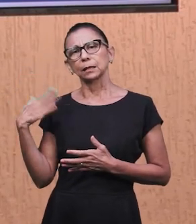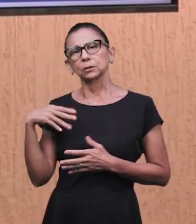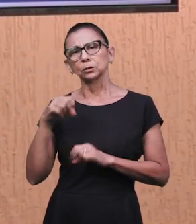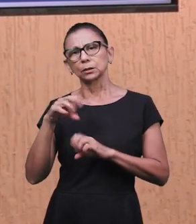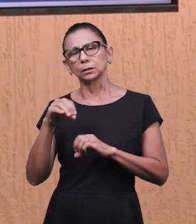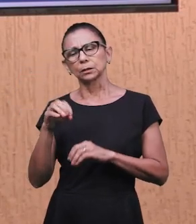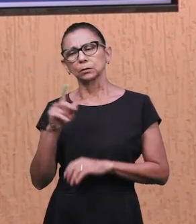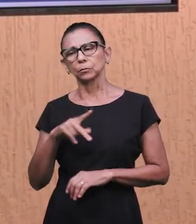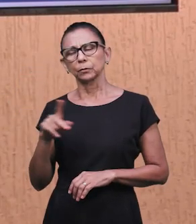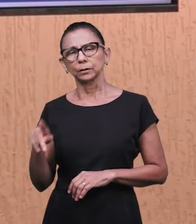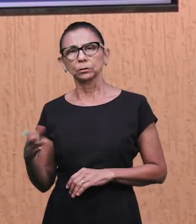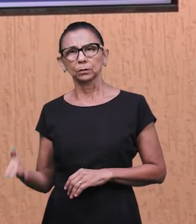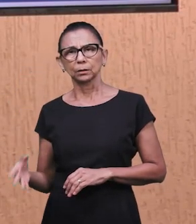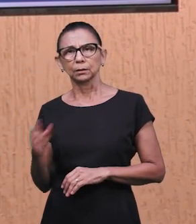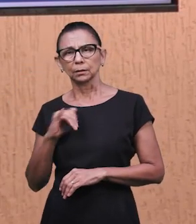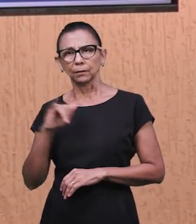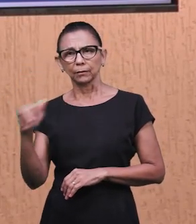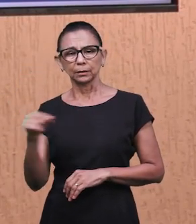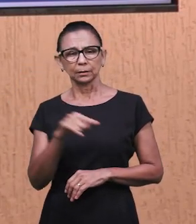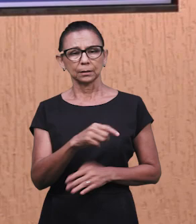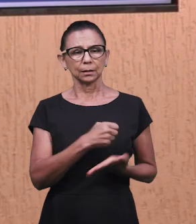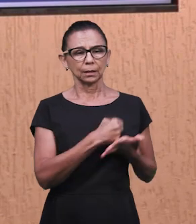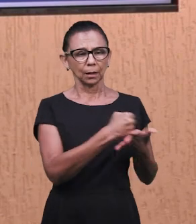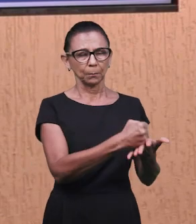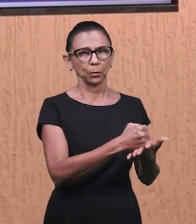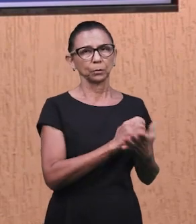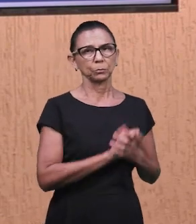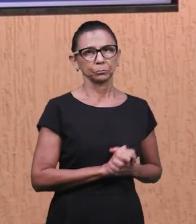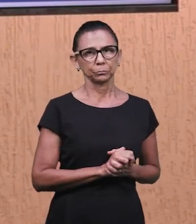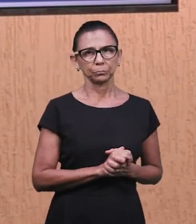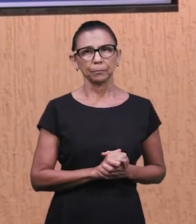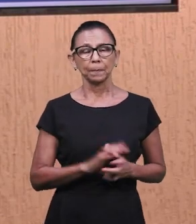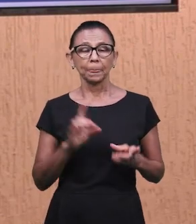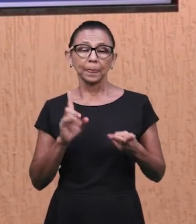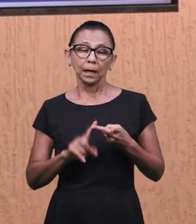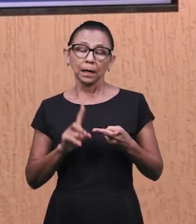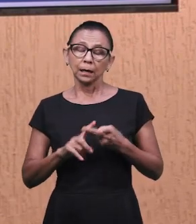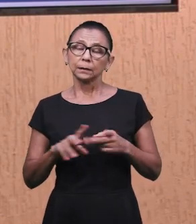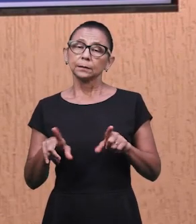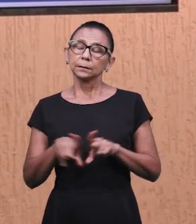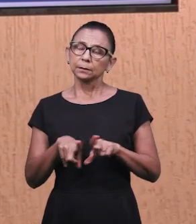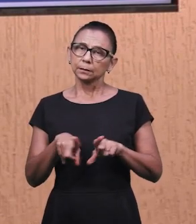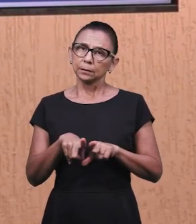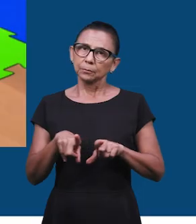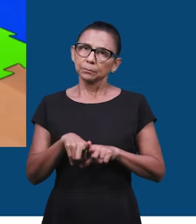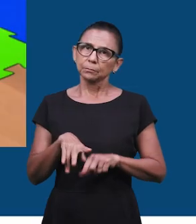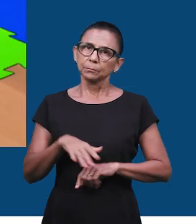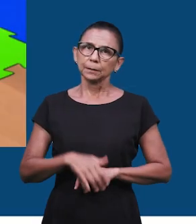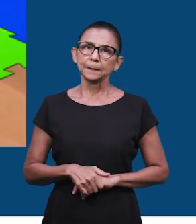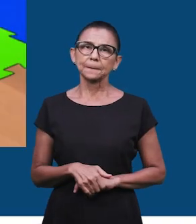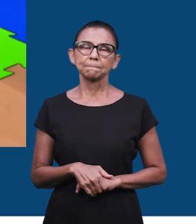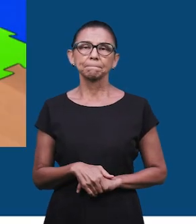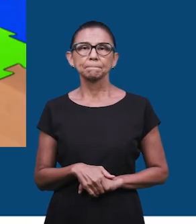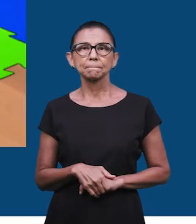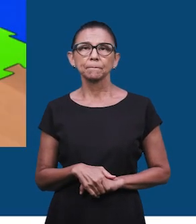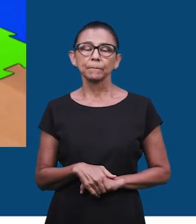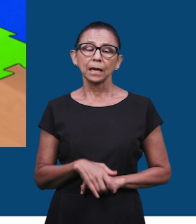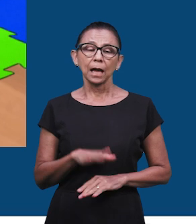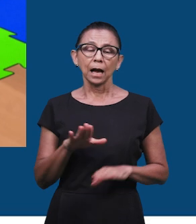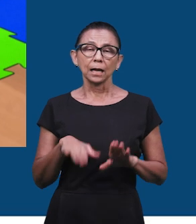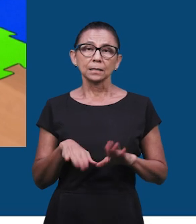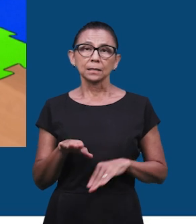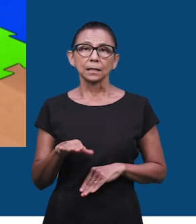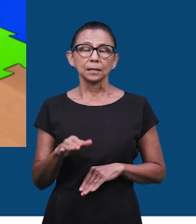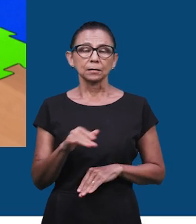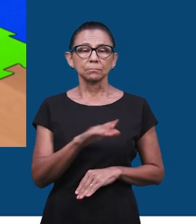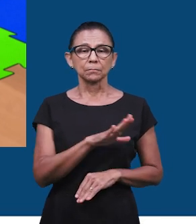professora de suporte, ela pode estar presente. E também temos situações em que as crianças não vão conseguir estar na